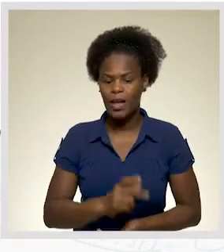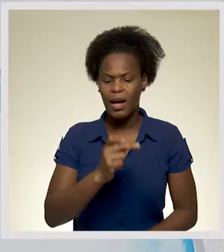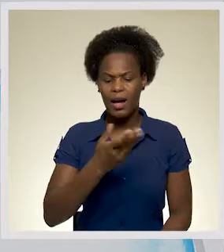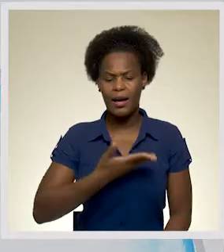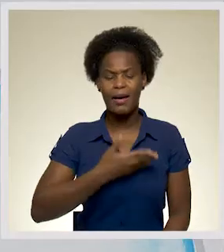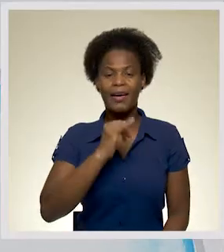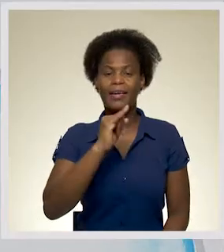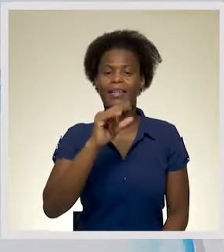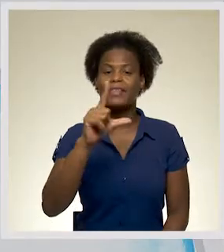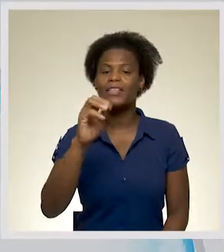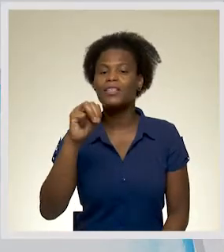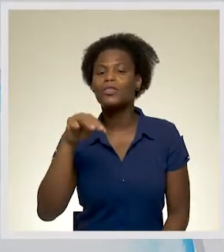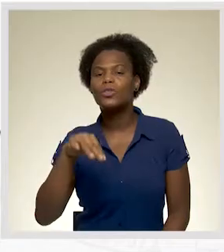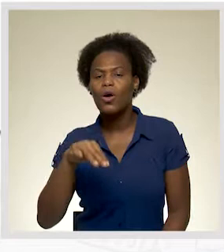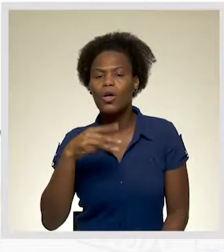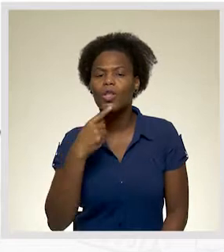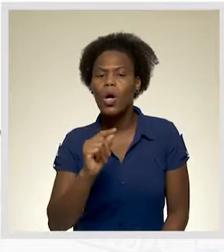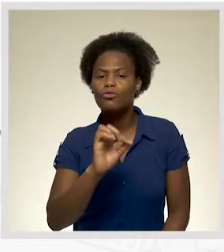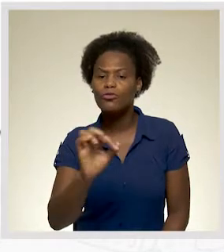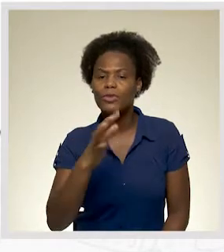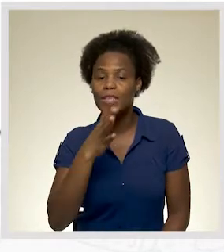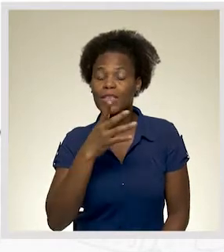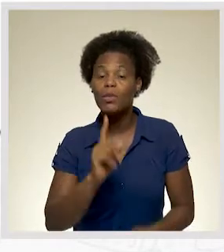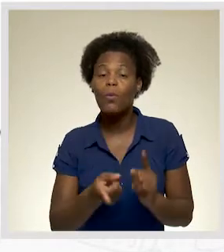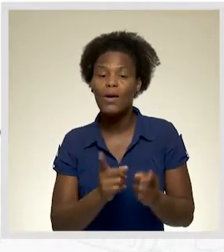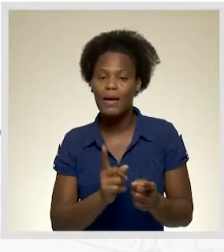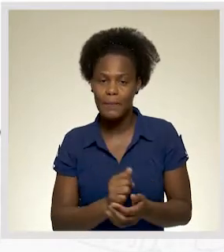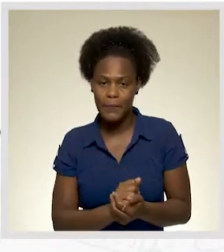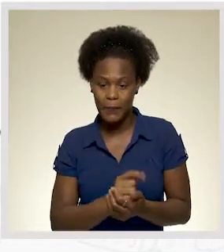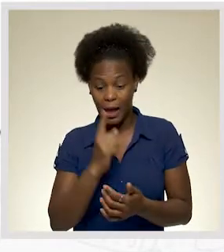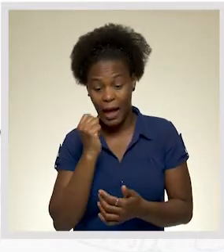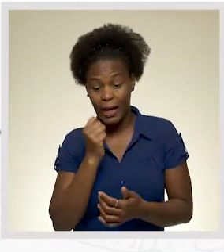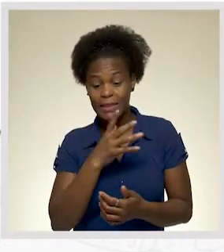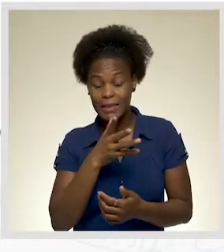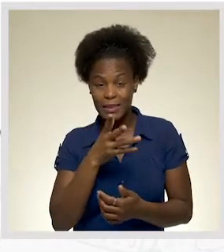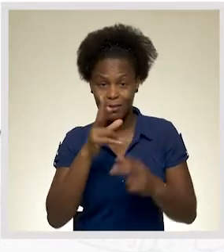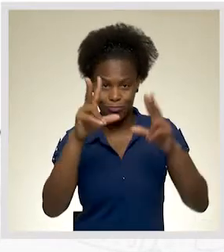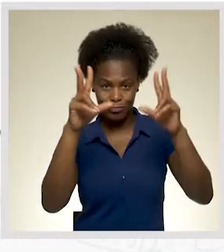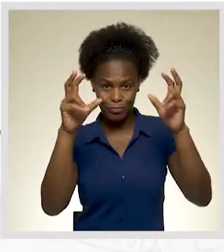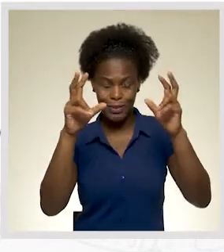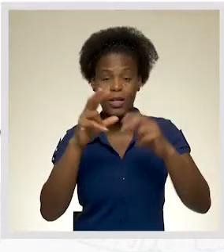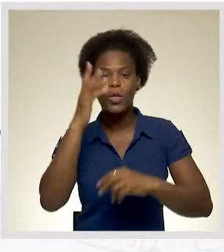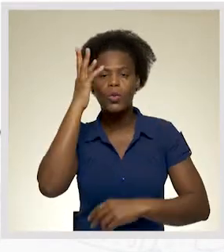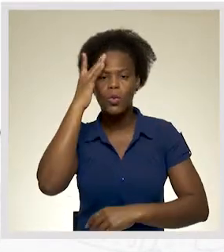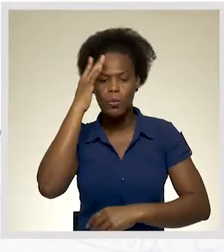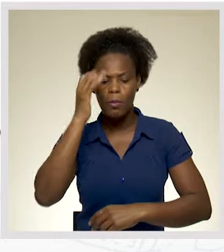O que é que disse o Adilson? Disse: os números podem ser